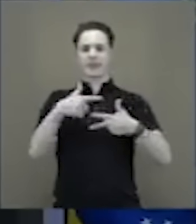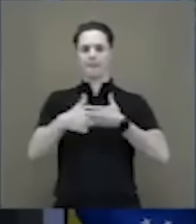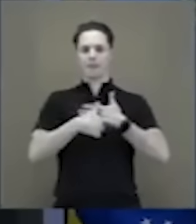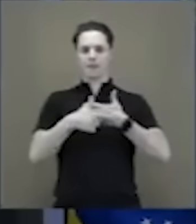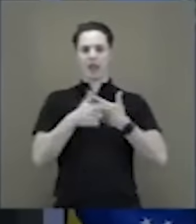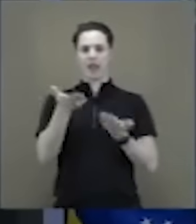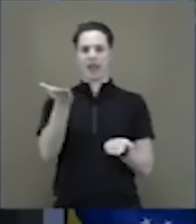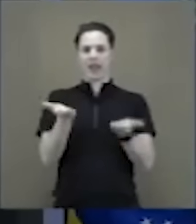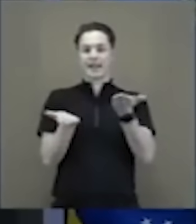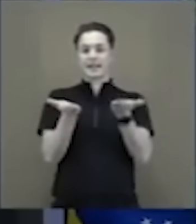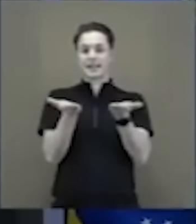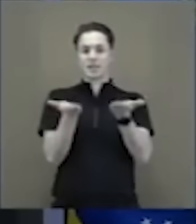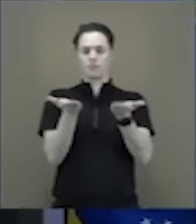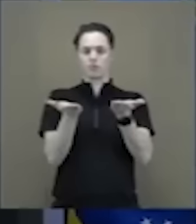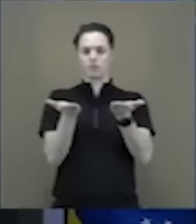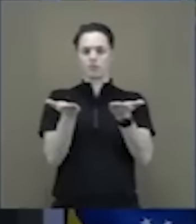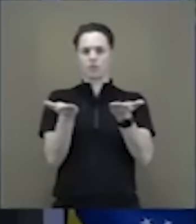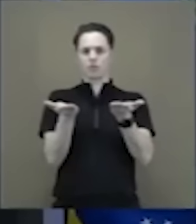equilíbrio,